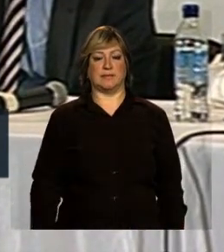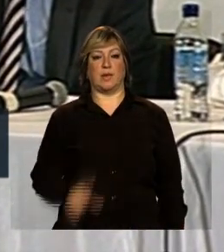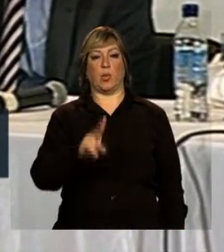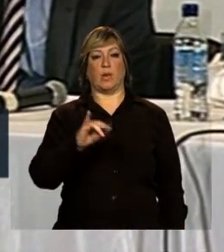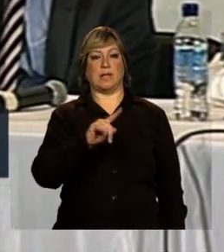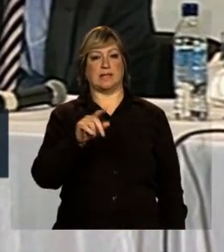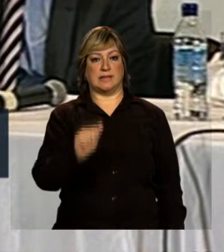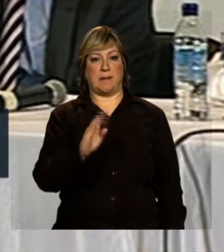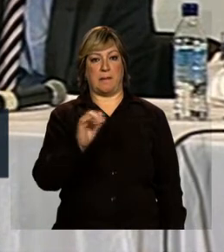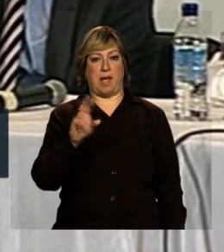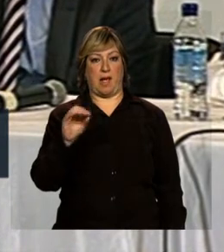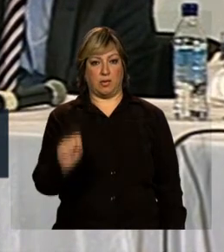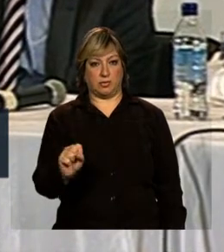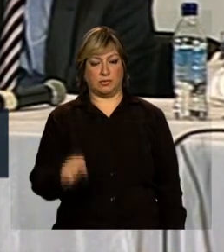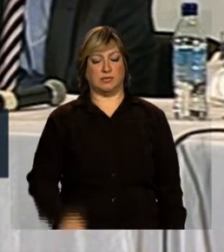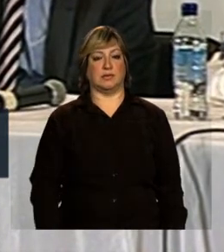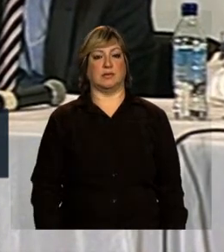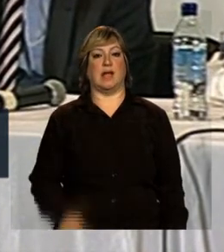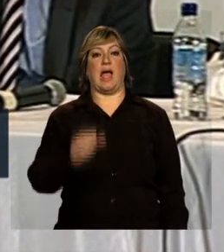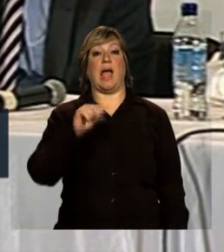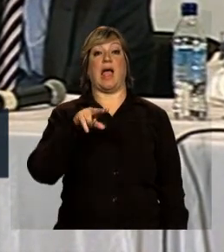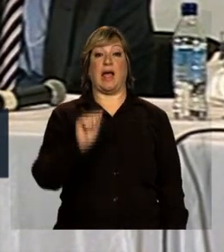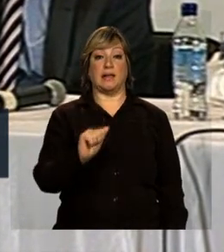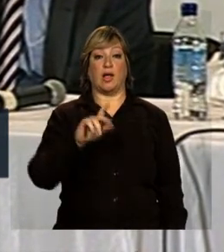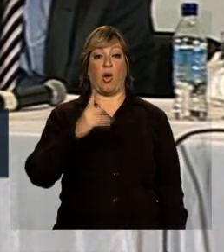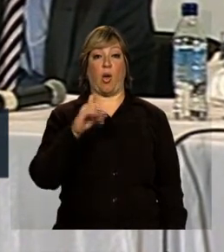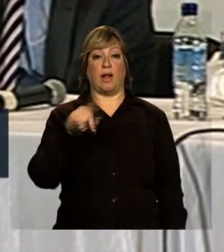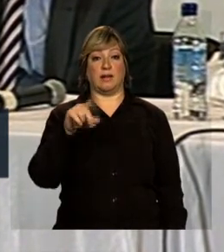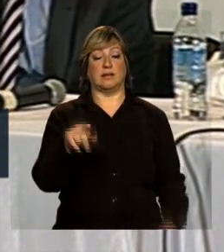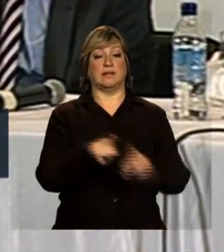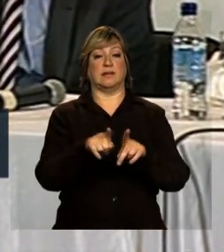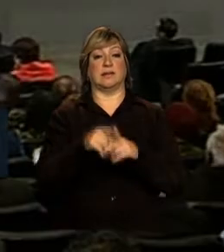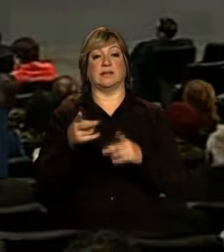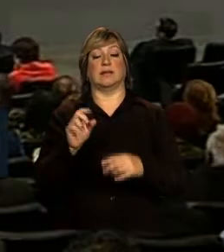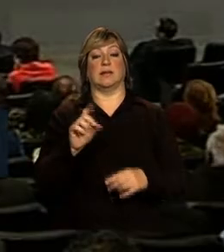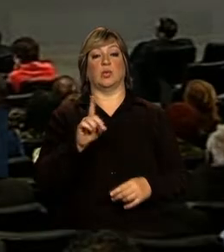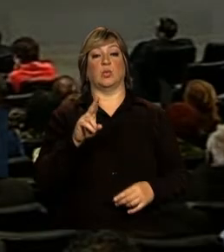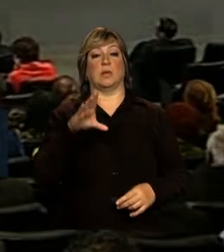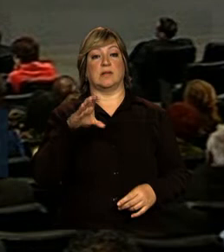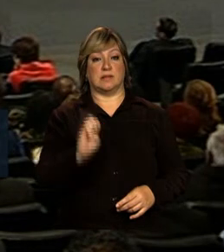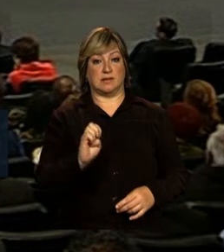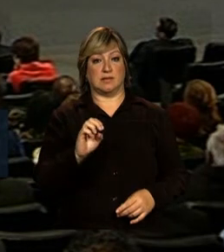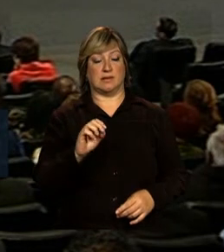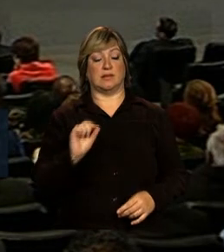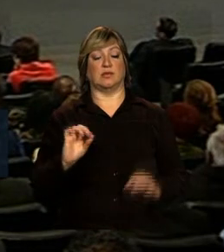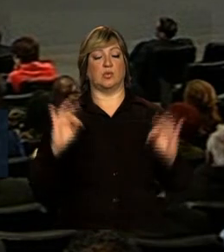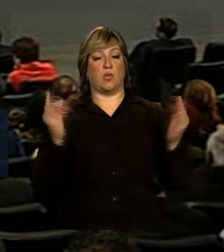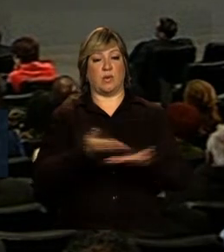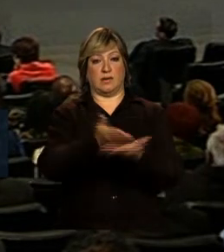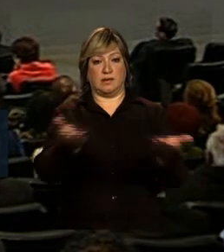Luísa Barros, Ana de Holanda e a sempre ministra Dulce Pereira,